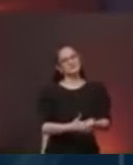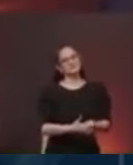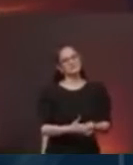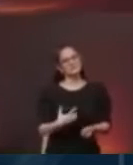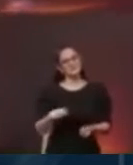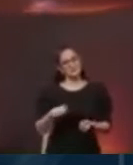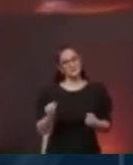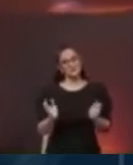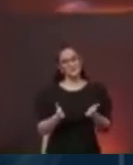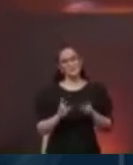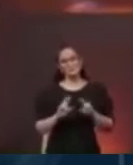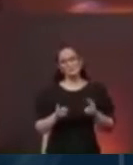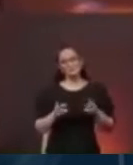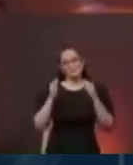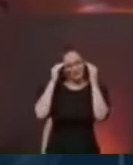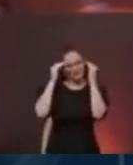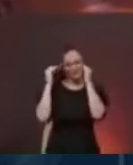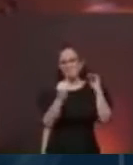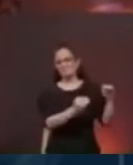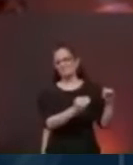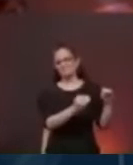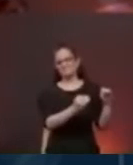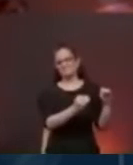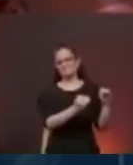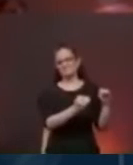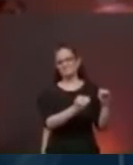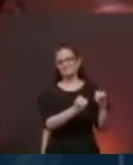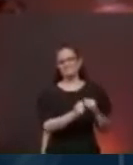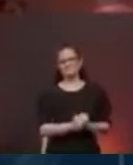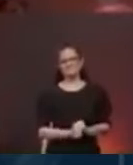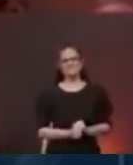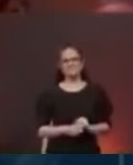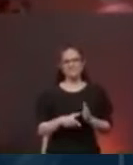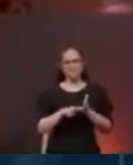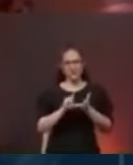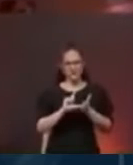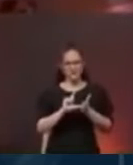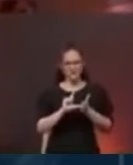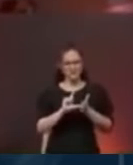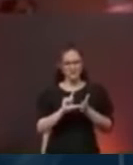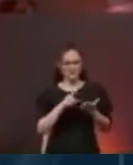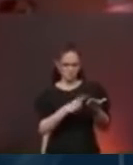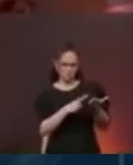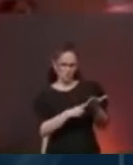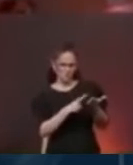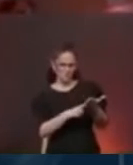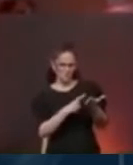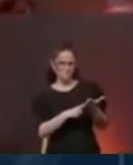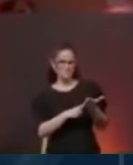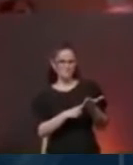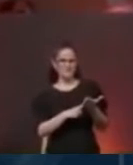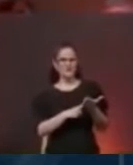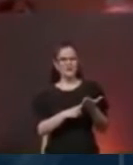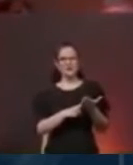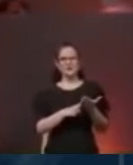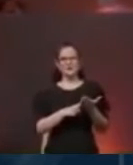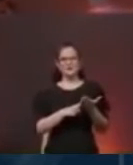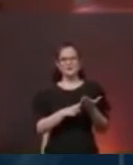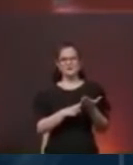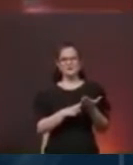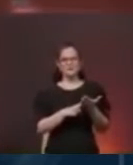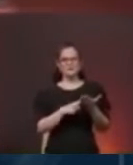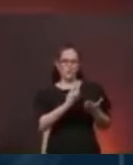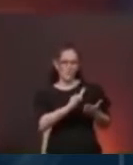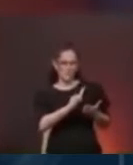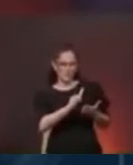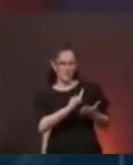Quando alguém chegava na sua casa para chamar você para sair, enquanto você ia trocar de roupa, sua mãe mandava entrar. Entra, minha